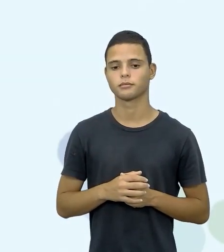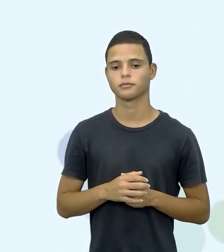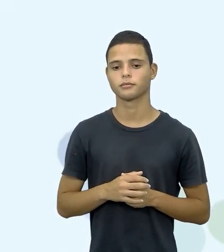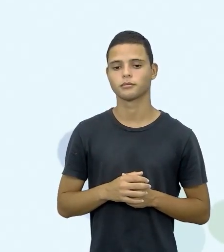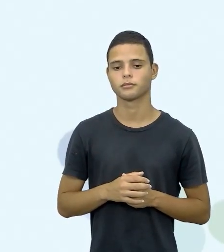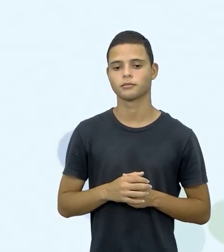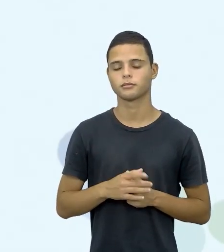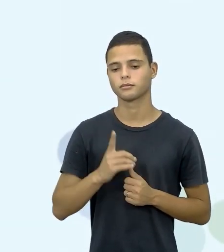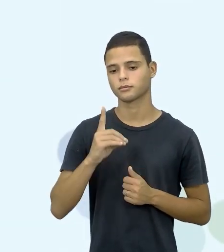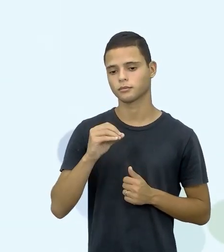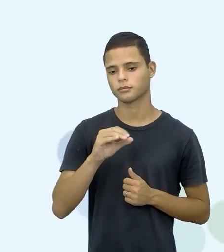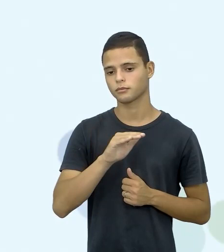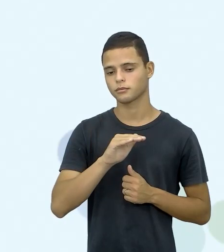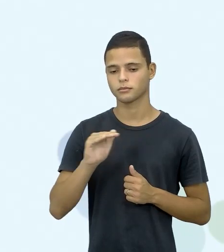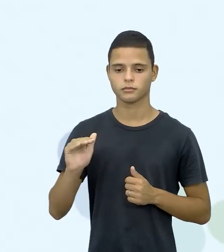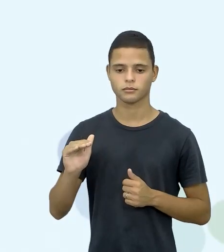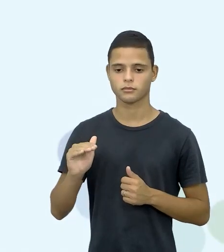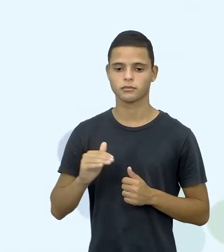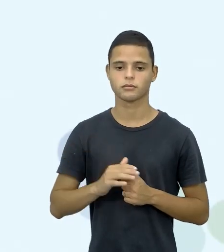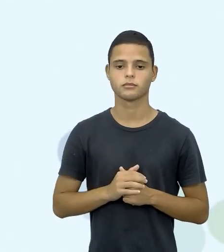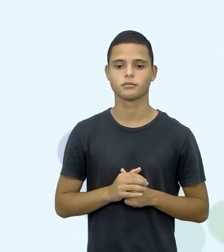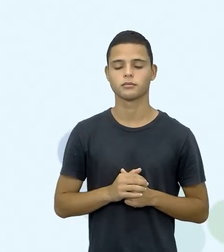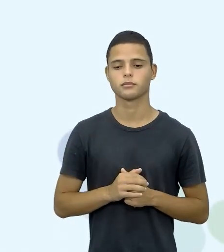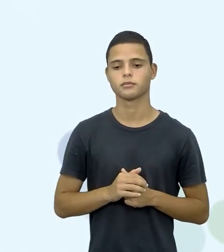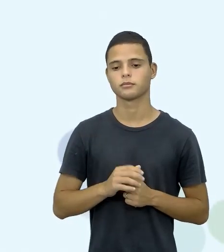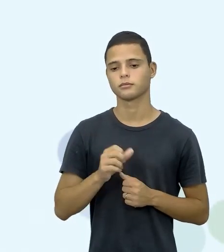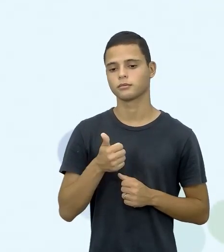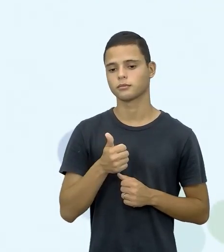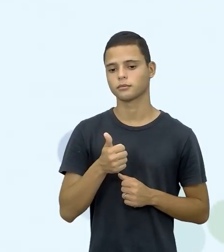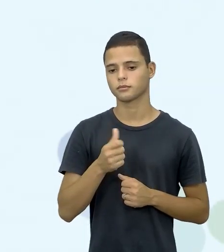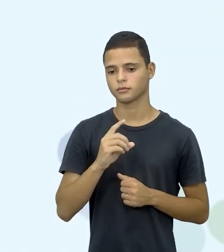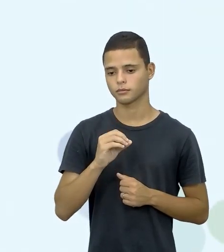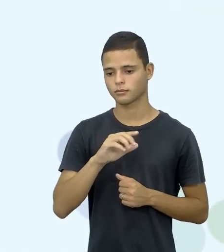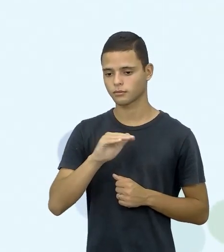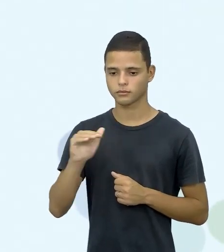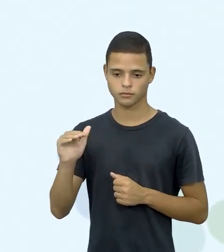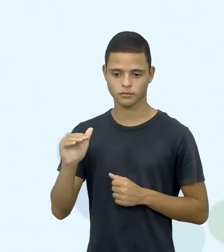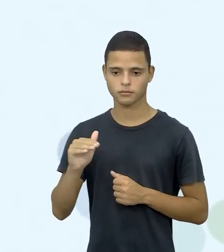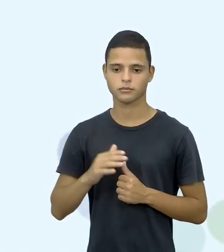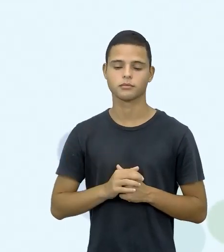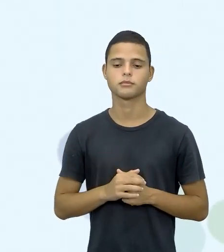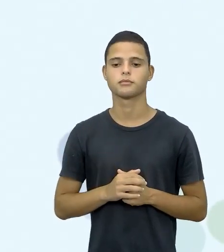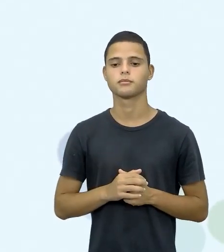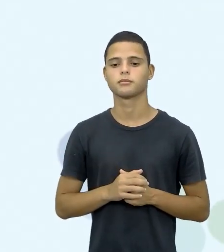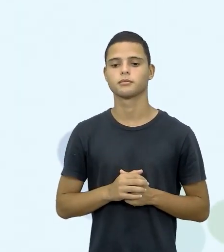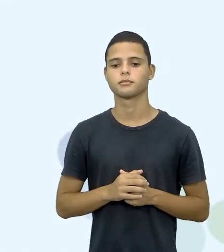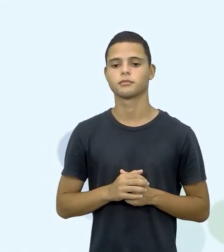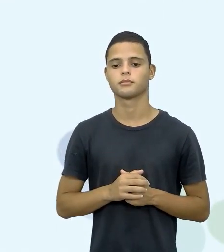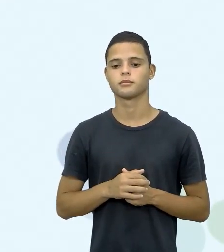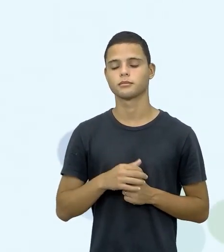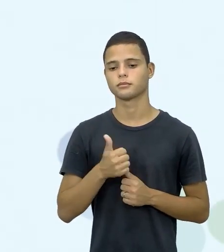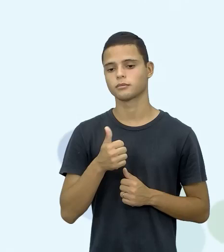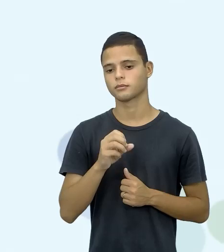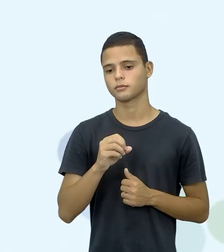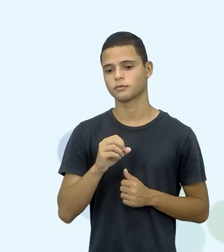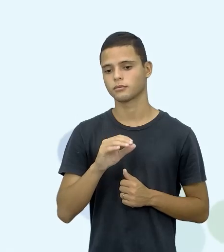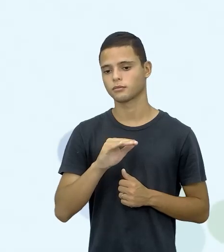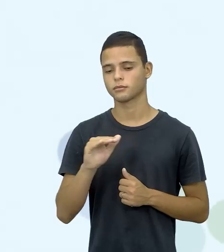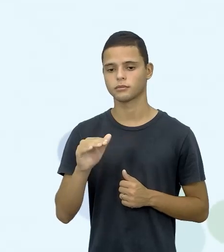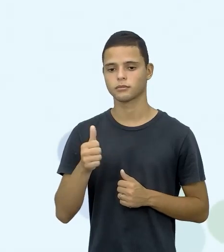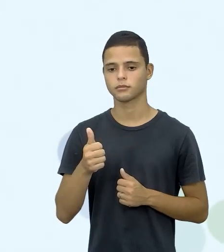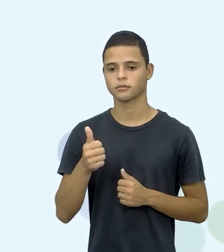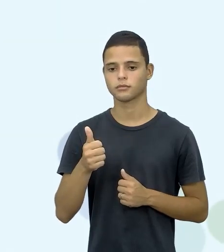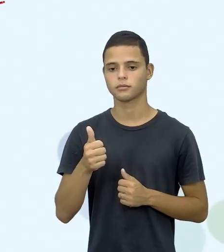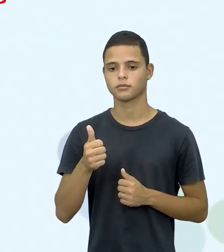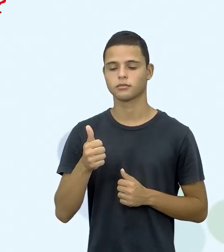ó, 10,5, né, mais ou menos. Aqui 10,5. Aqui até o final vai dar 10,5, não é